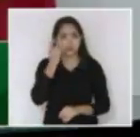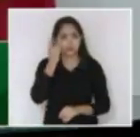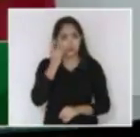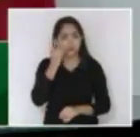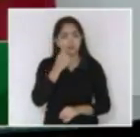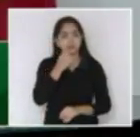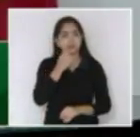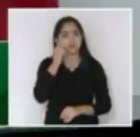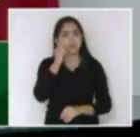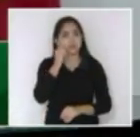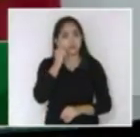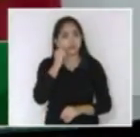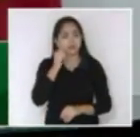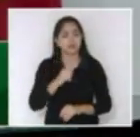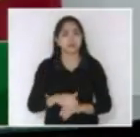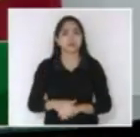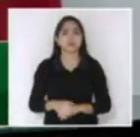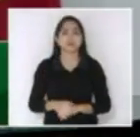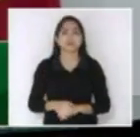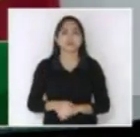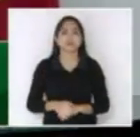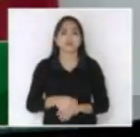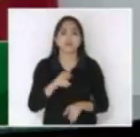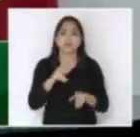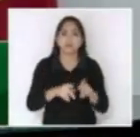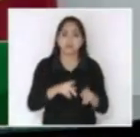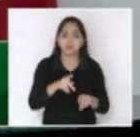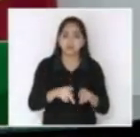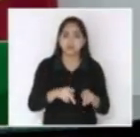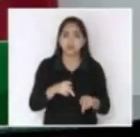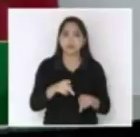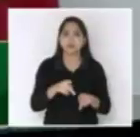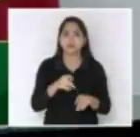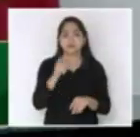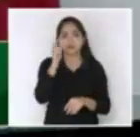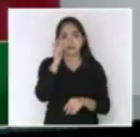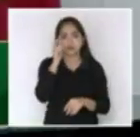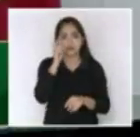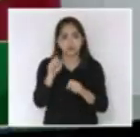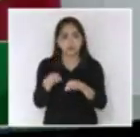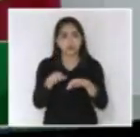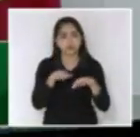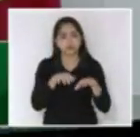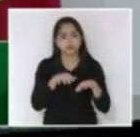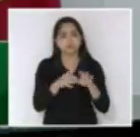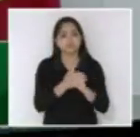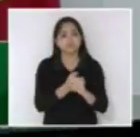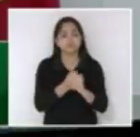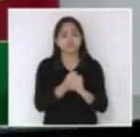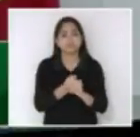deputadas, público presente, quero fazer uma saudação